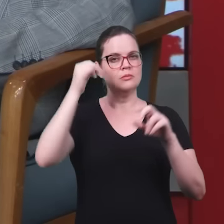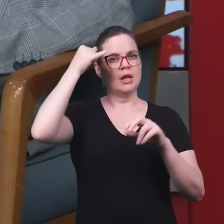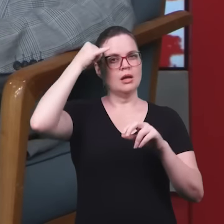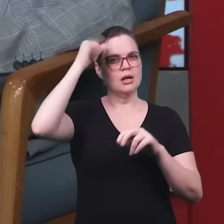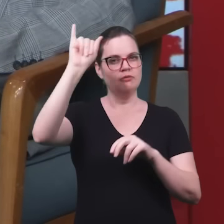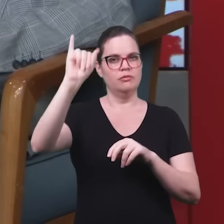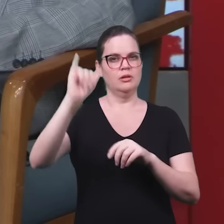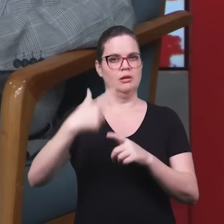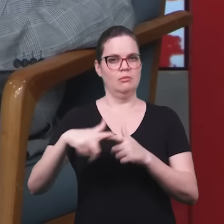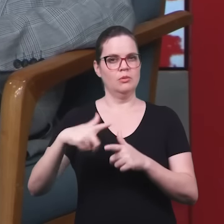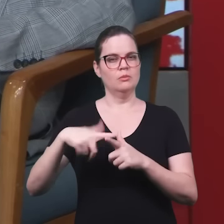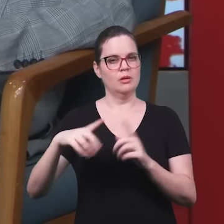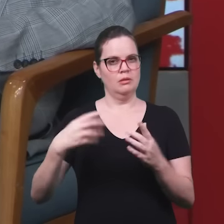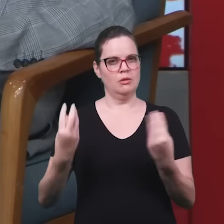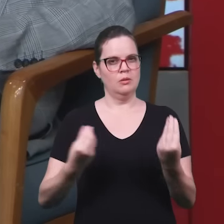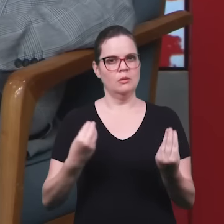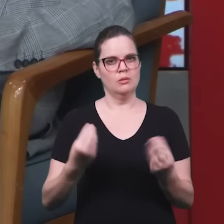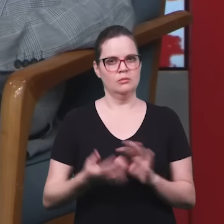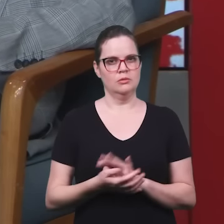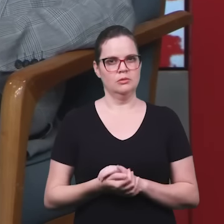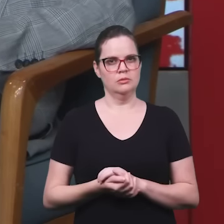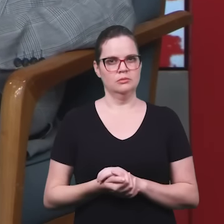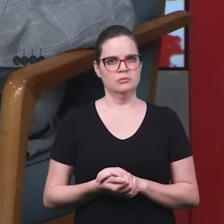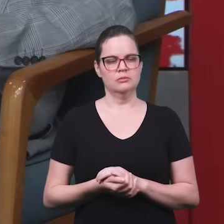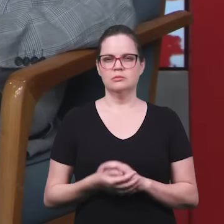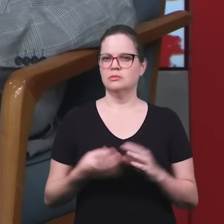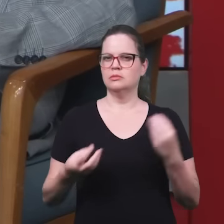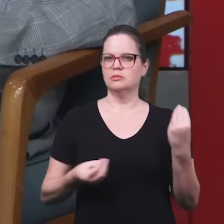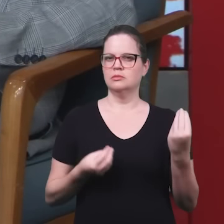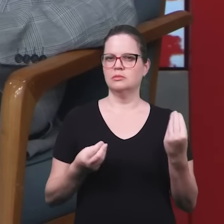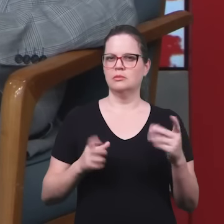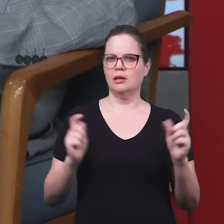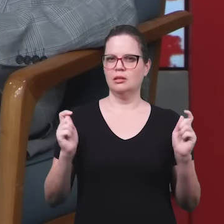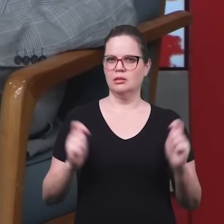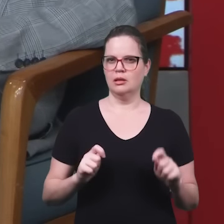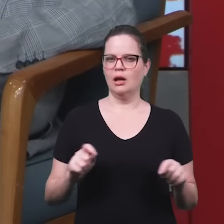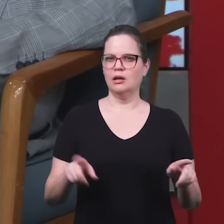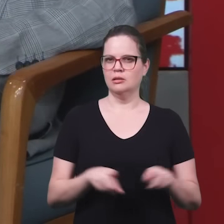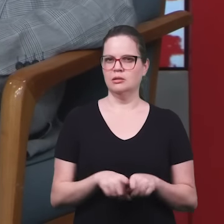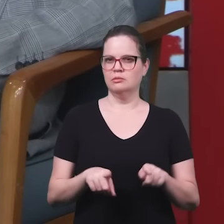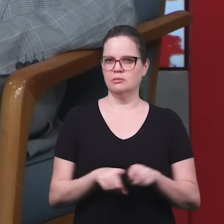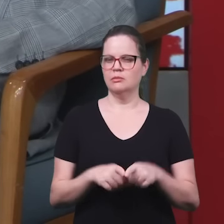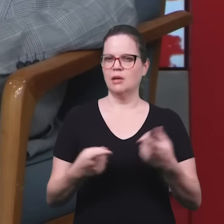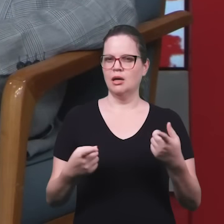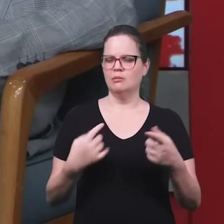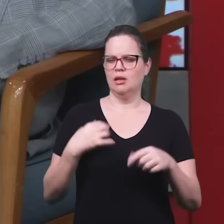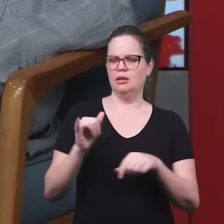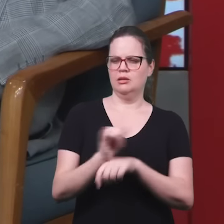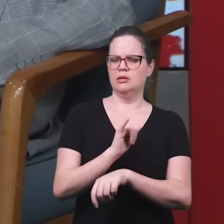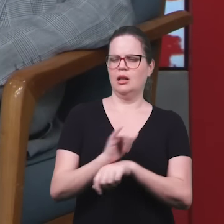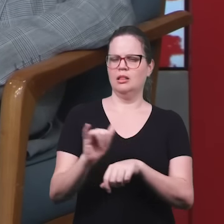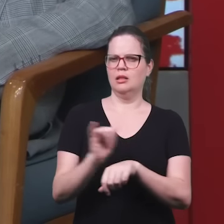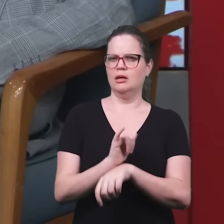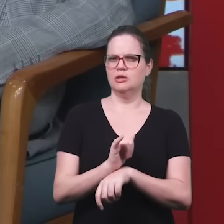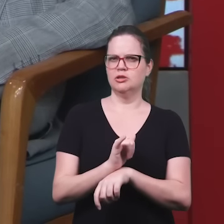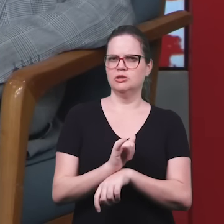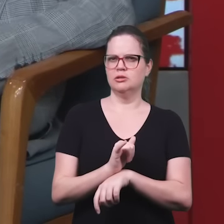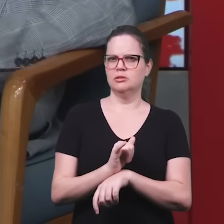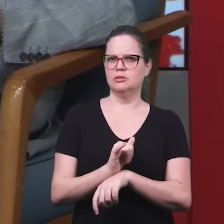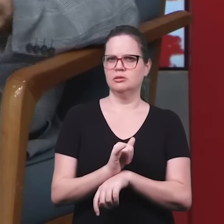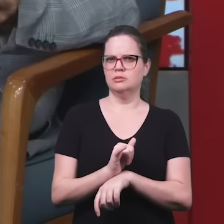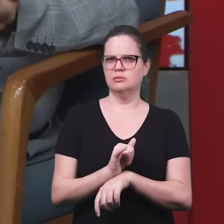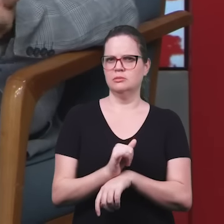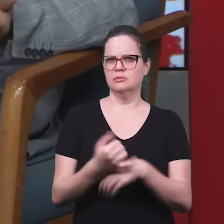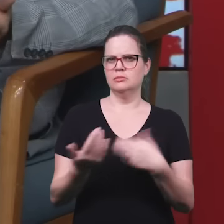doenças. Será que nós poderíamos também trabalhar no sentido